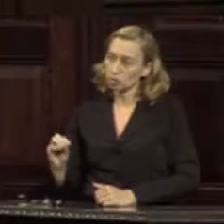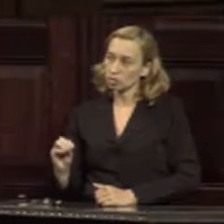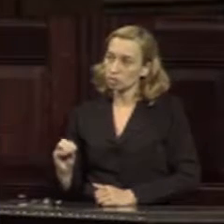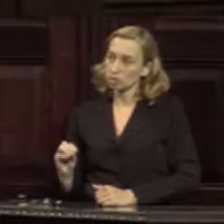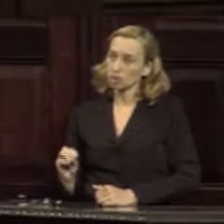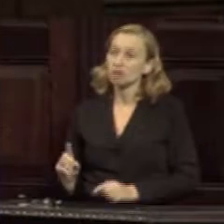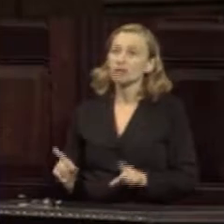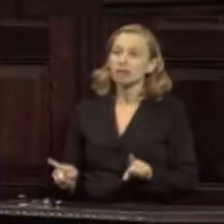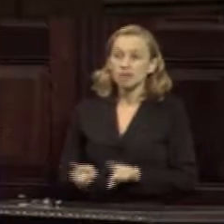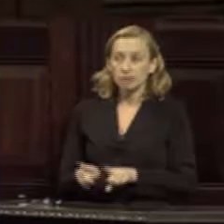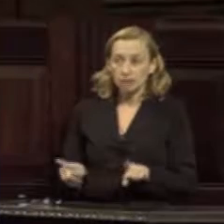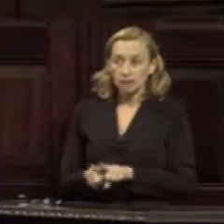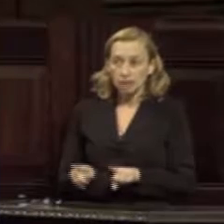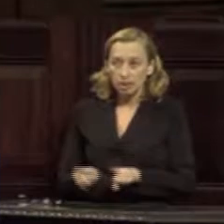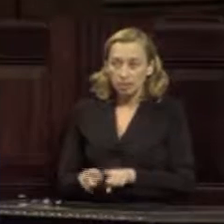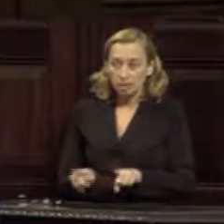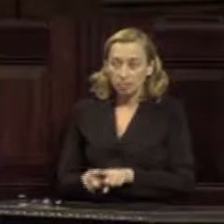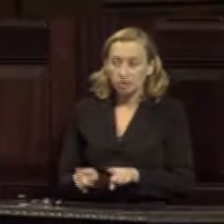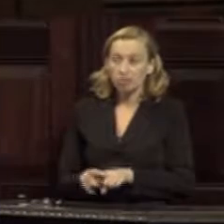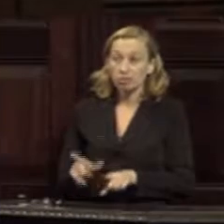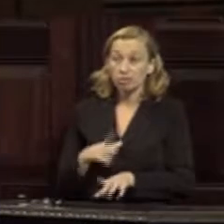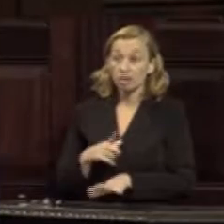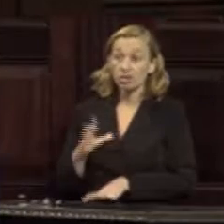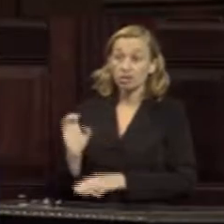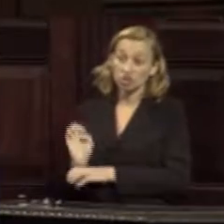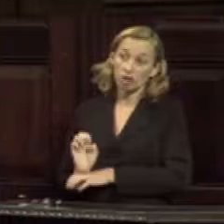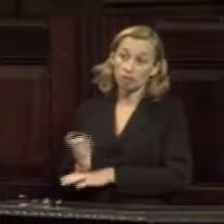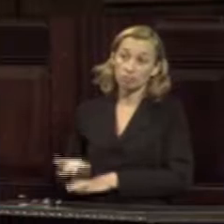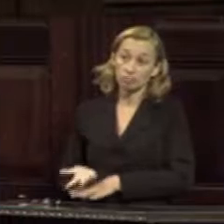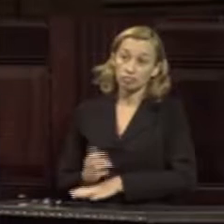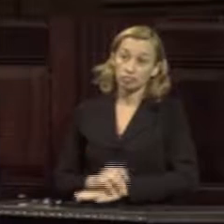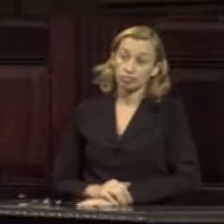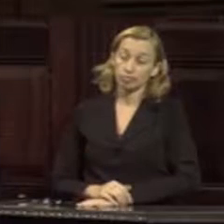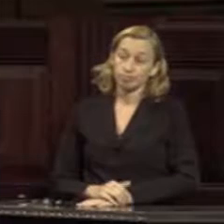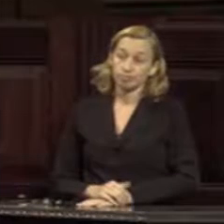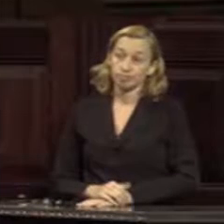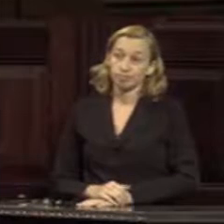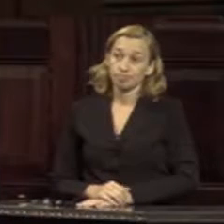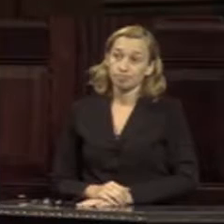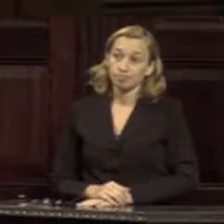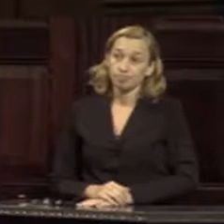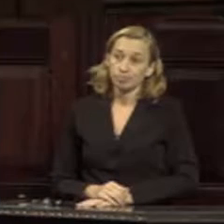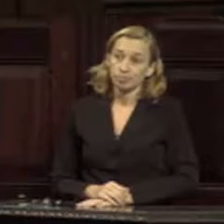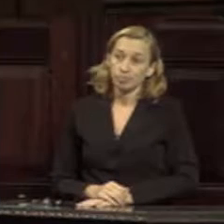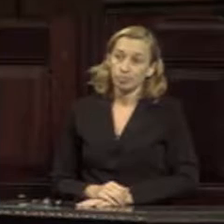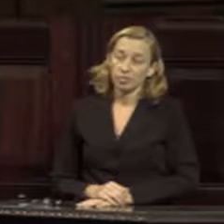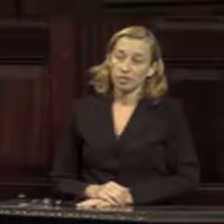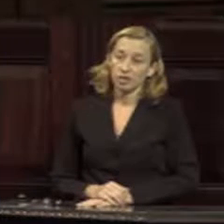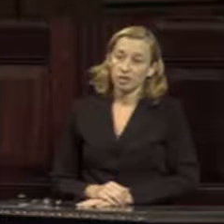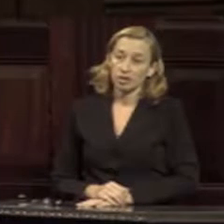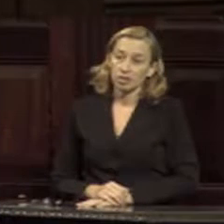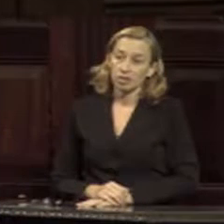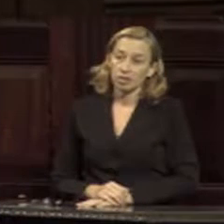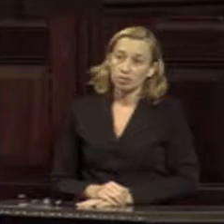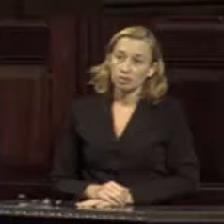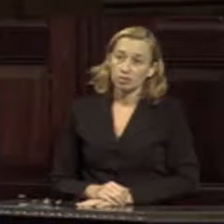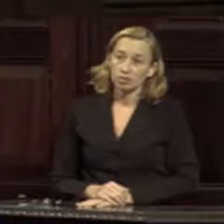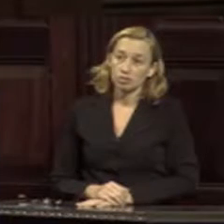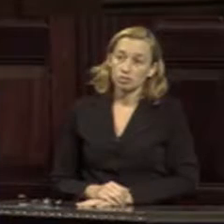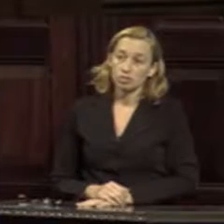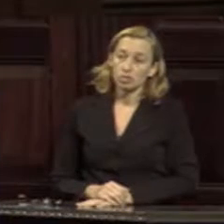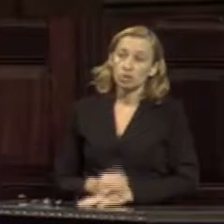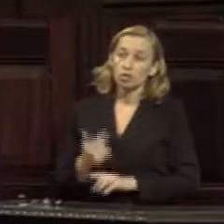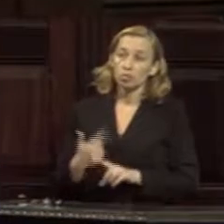também deixam de vir para o Estado, porque essa cesta integra o Fundo